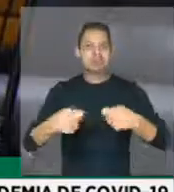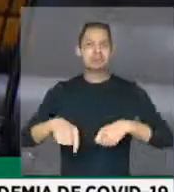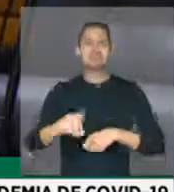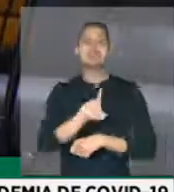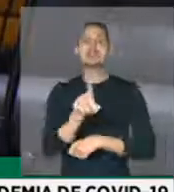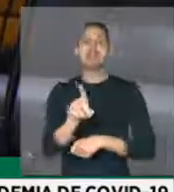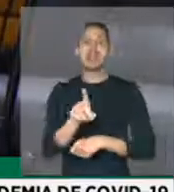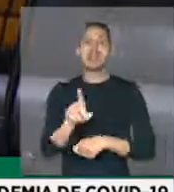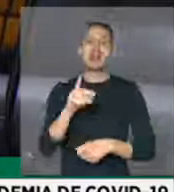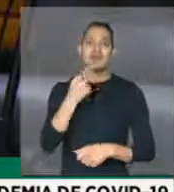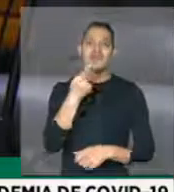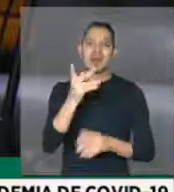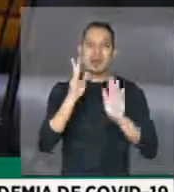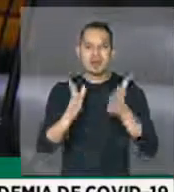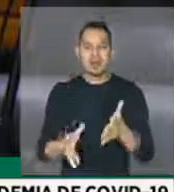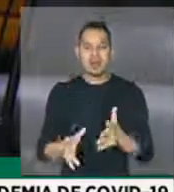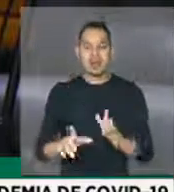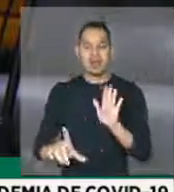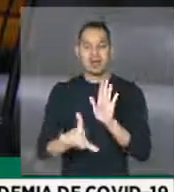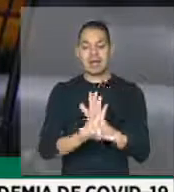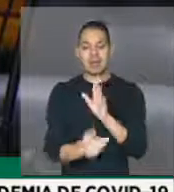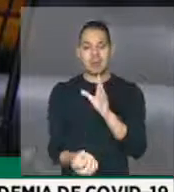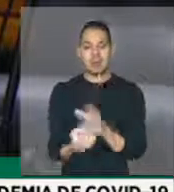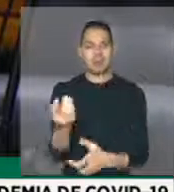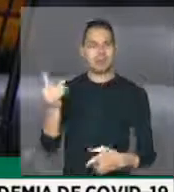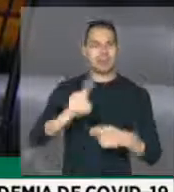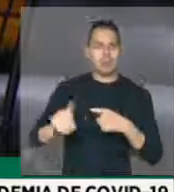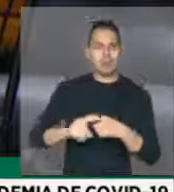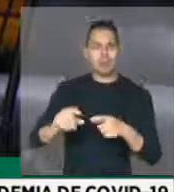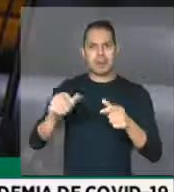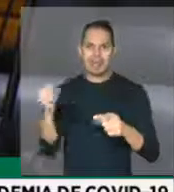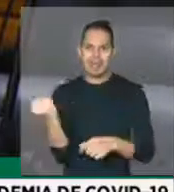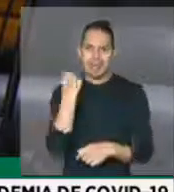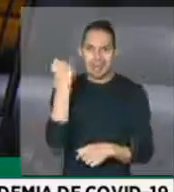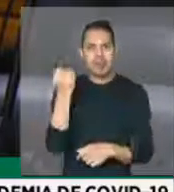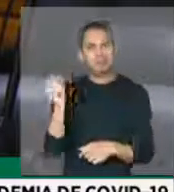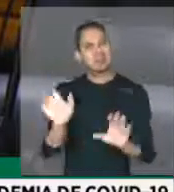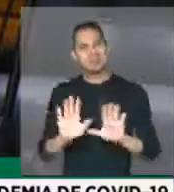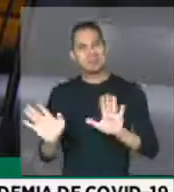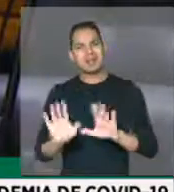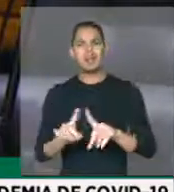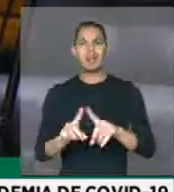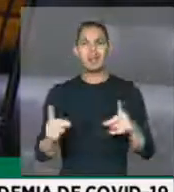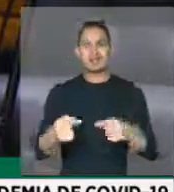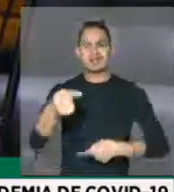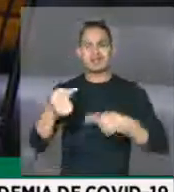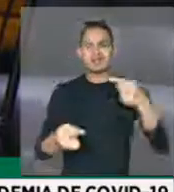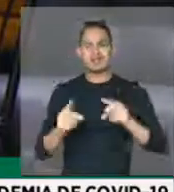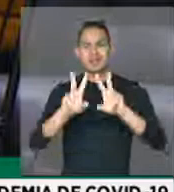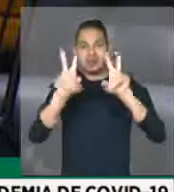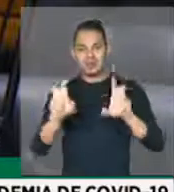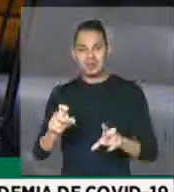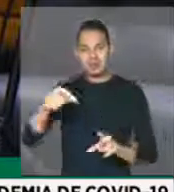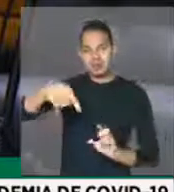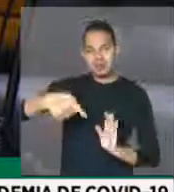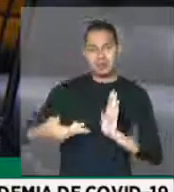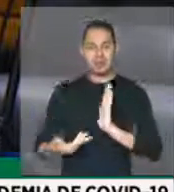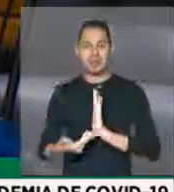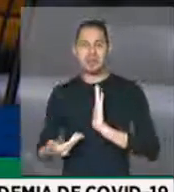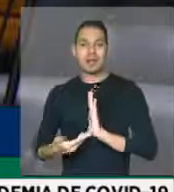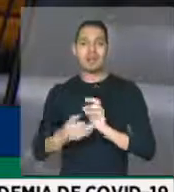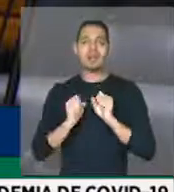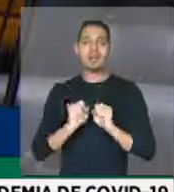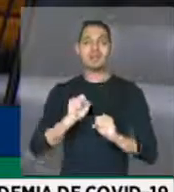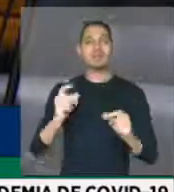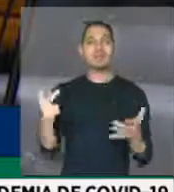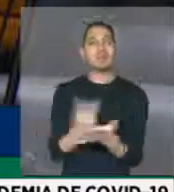mais que talvez essa lei não provoque um grande problema, discutir esse tipo de tema aqui na Câmara dos Deputados abre precedentes para